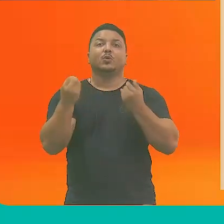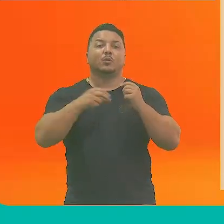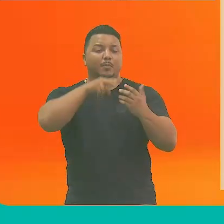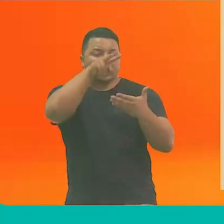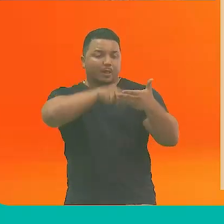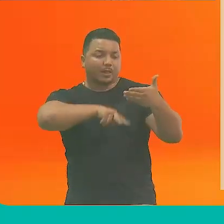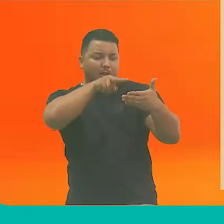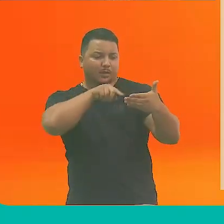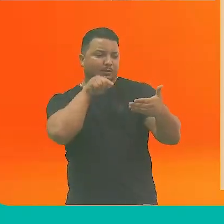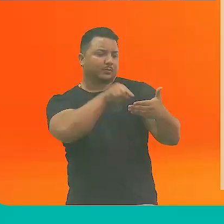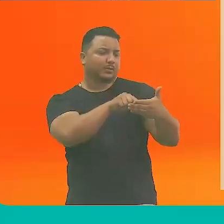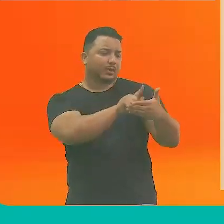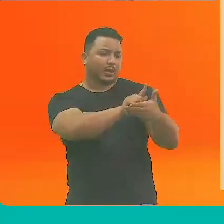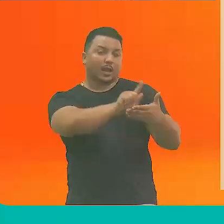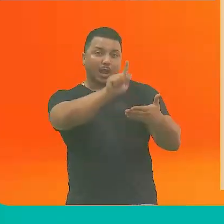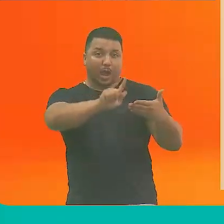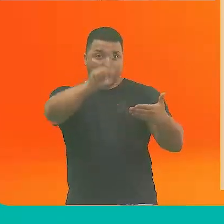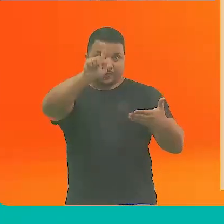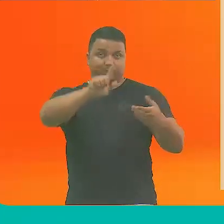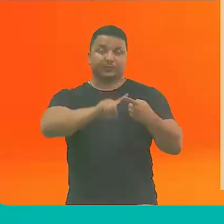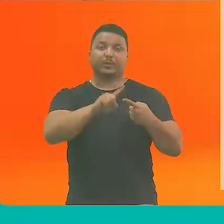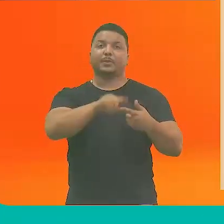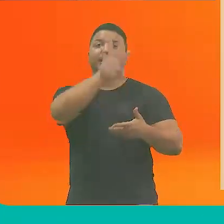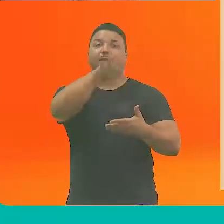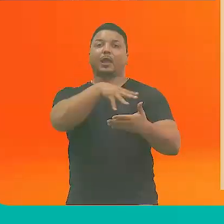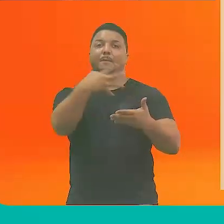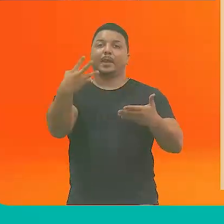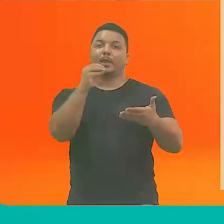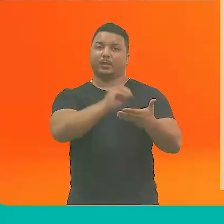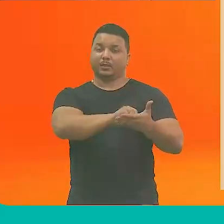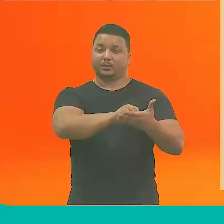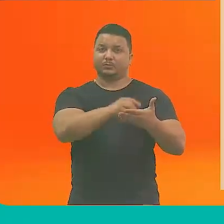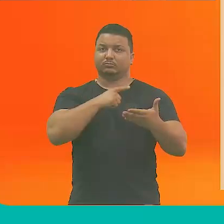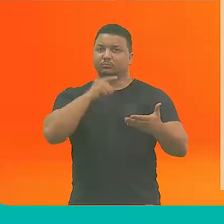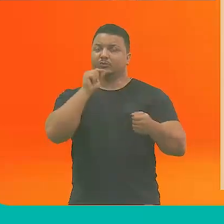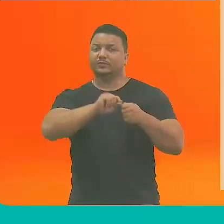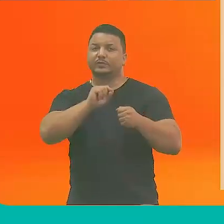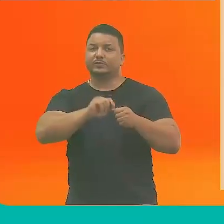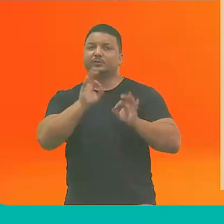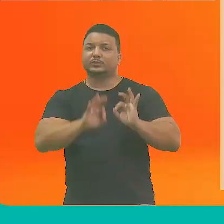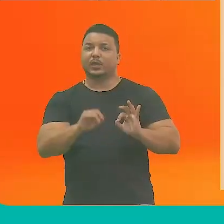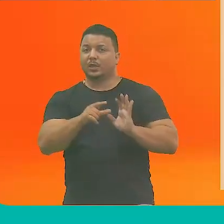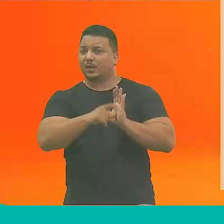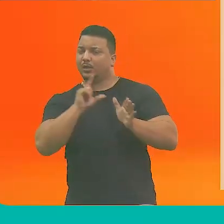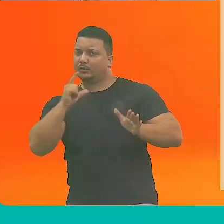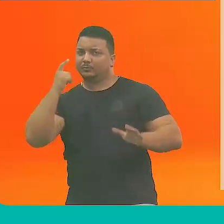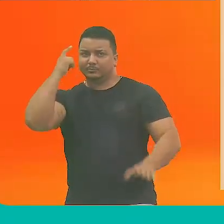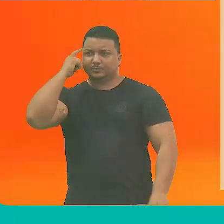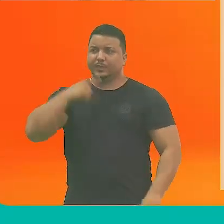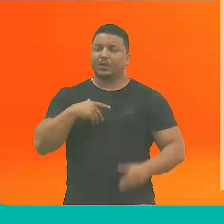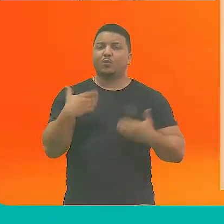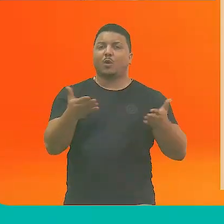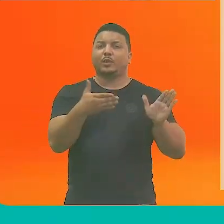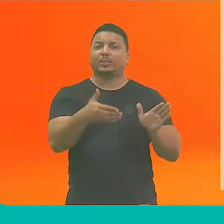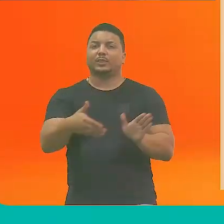de gráficos e tabelas, realizando previsão de tendência,